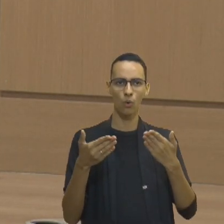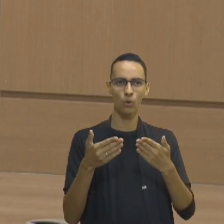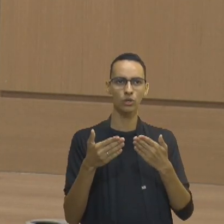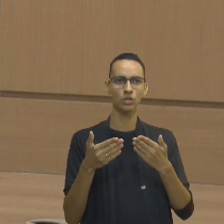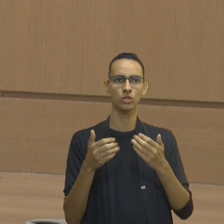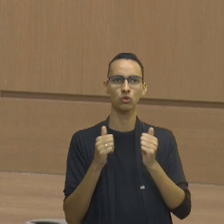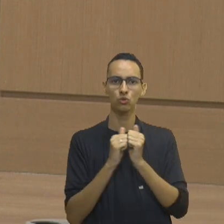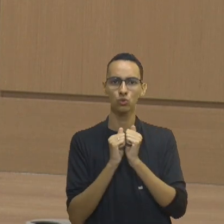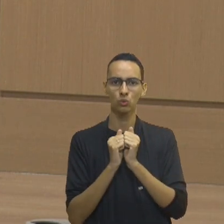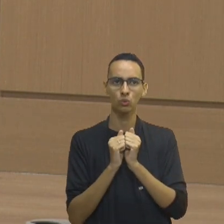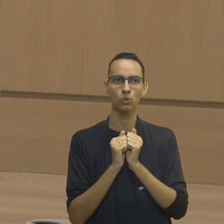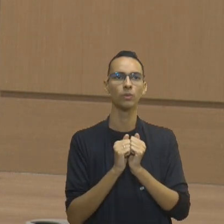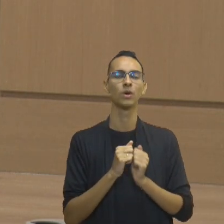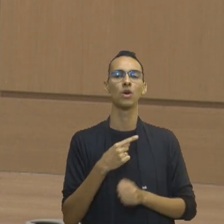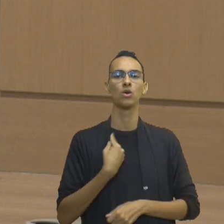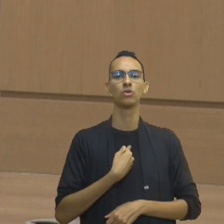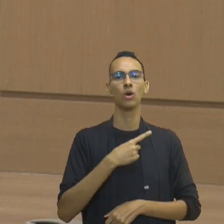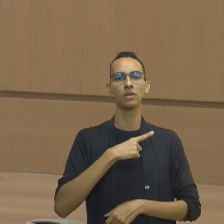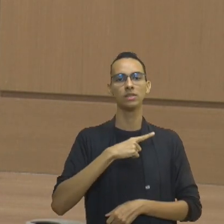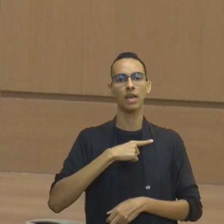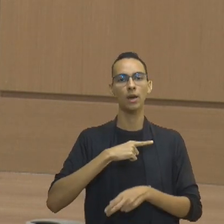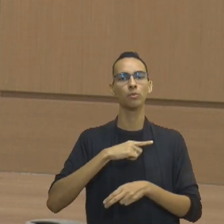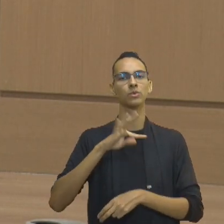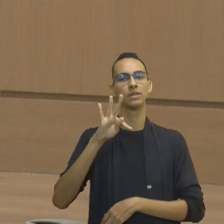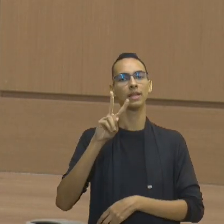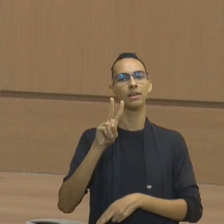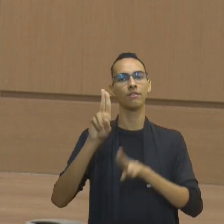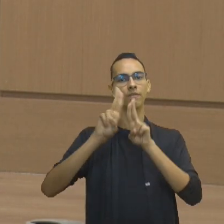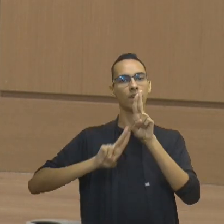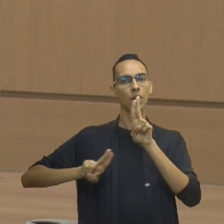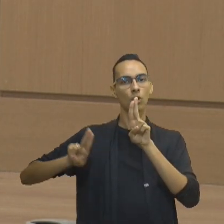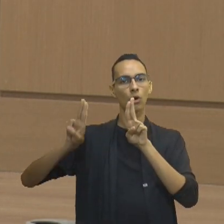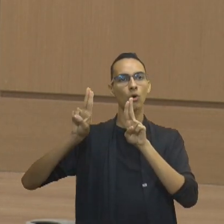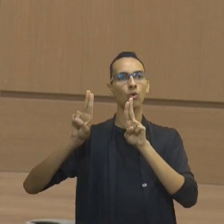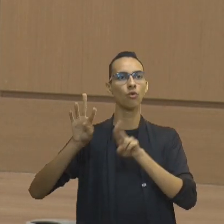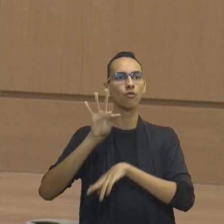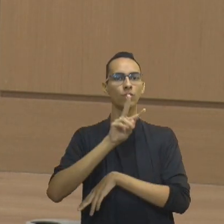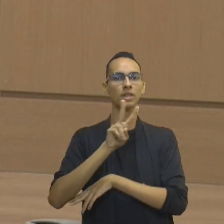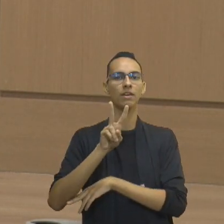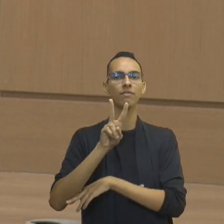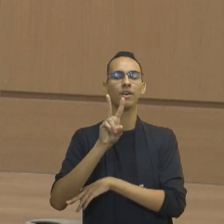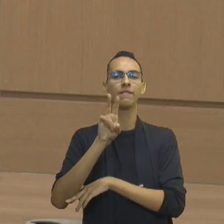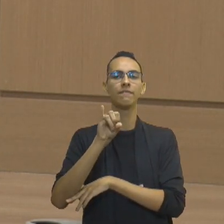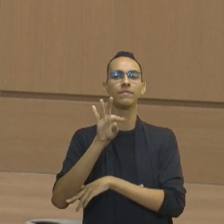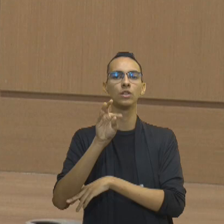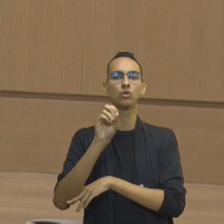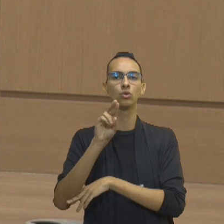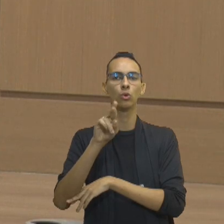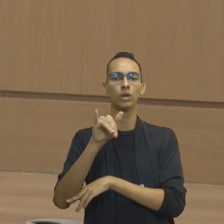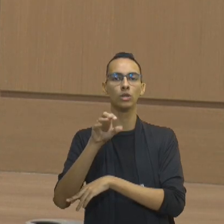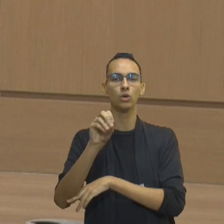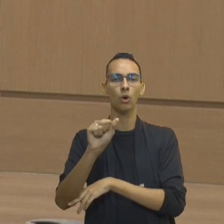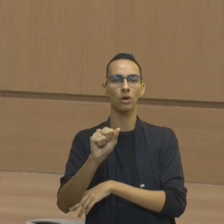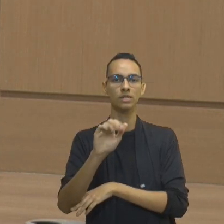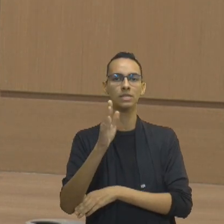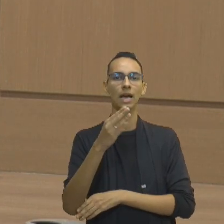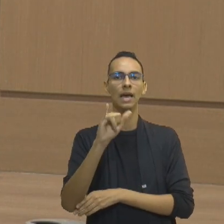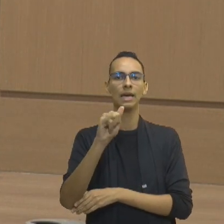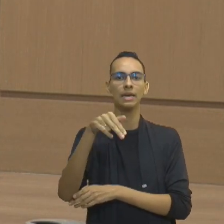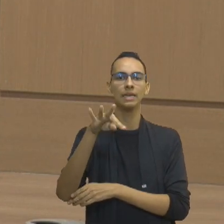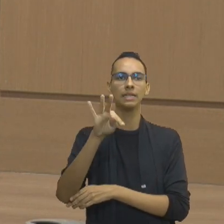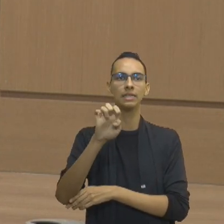e a gente tem TV Universitária, TV Vitoriosa, TV Integração e